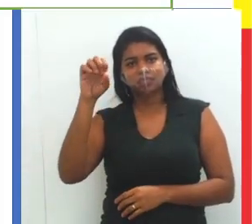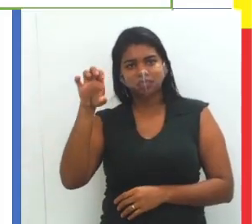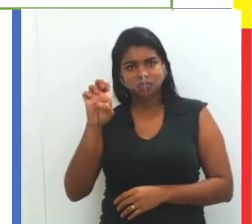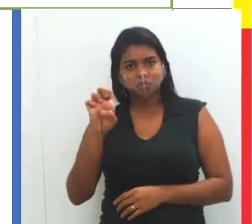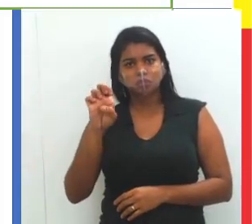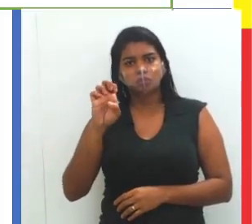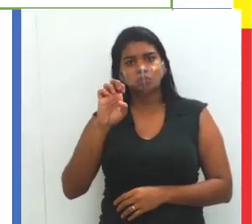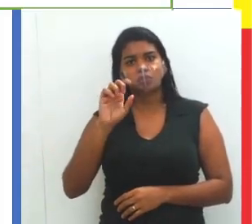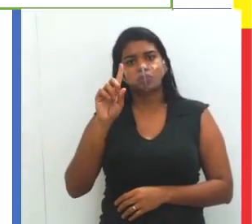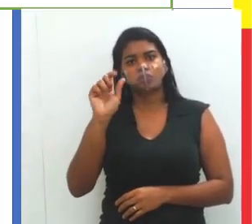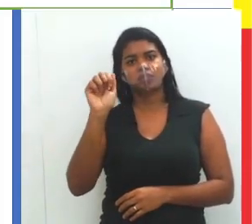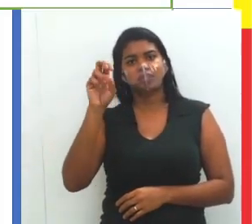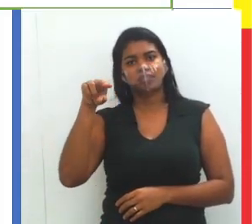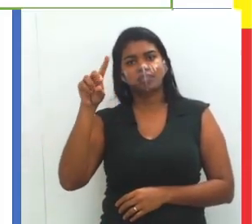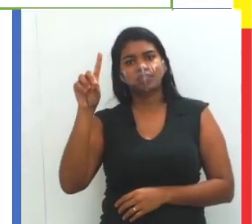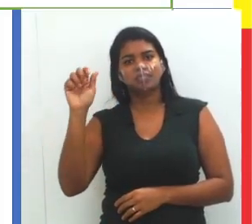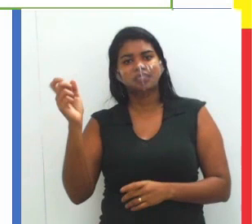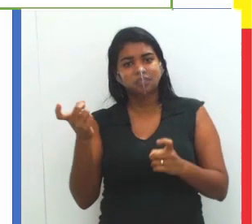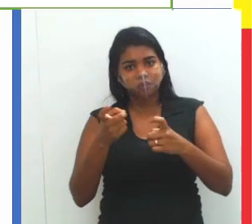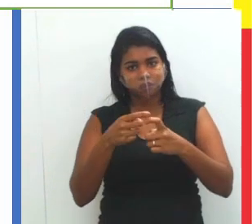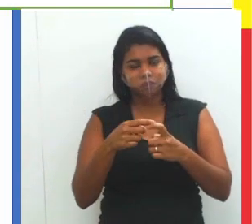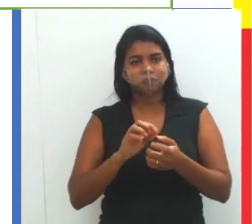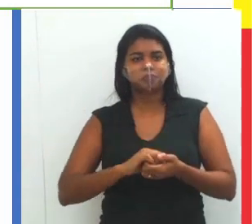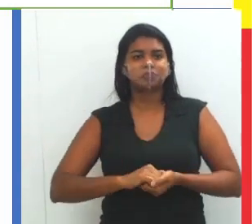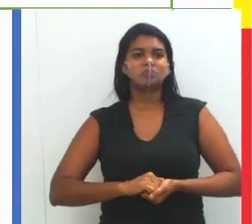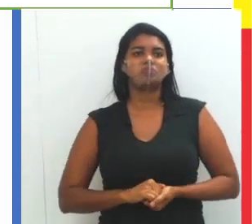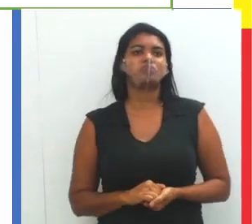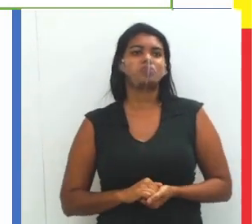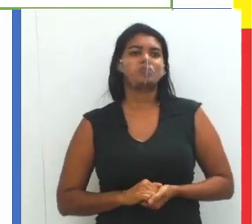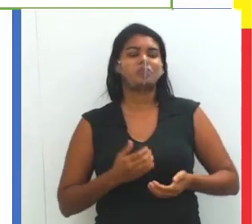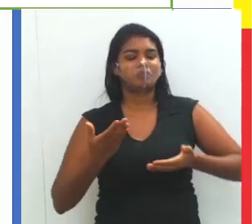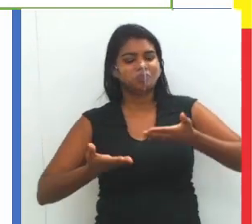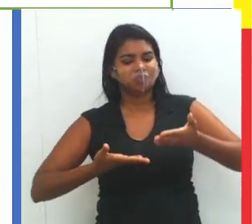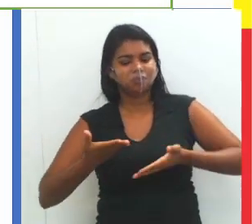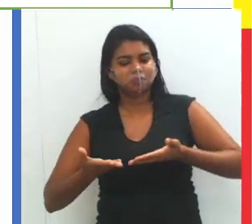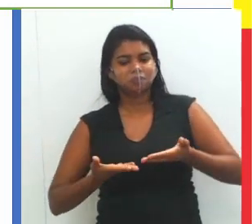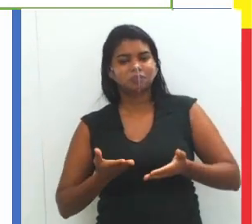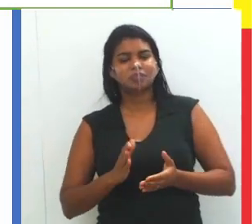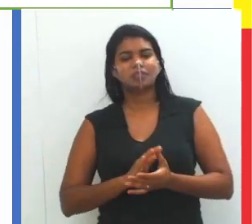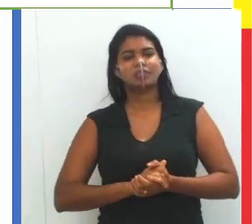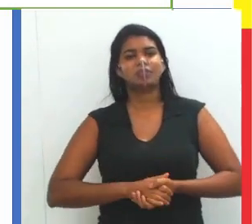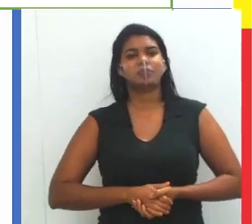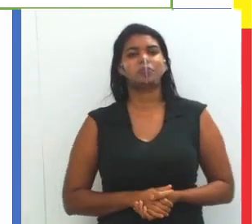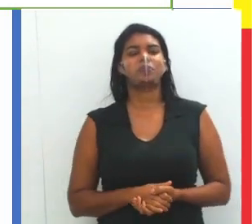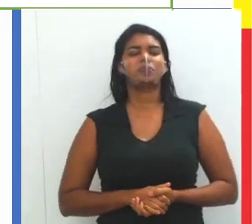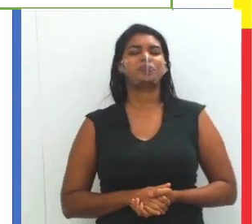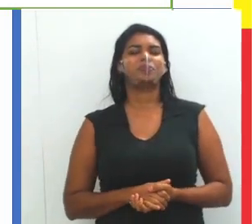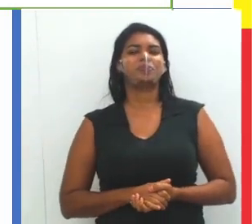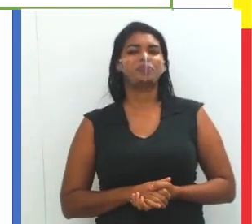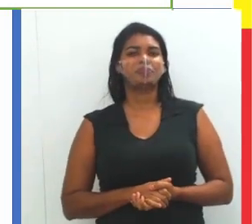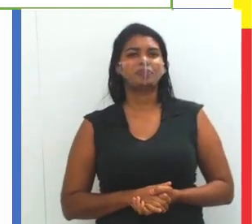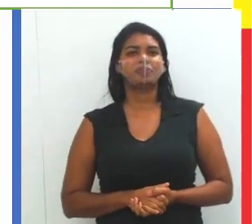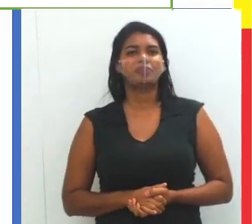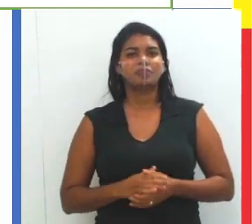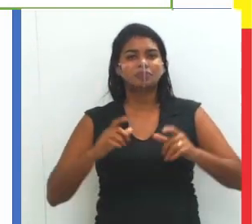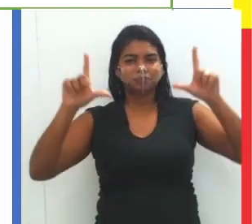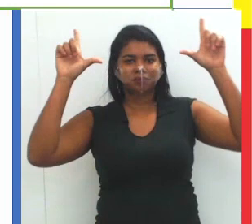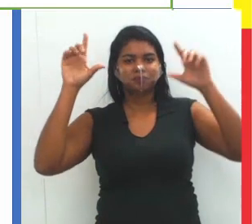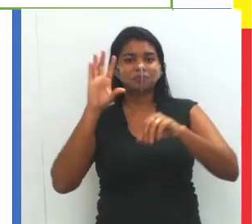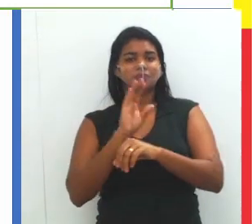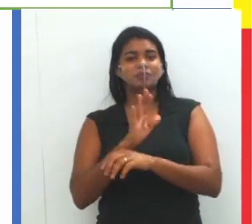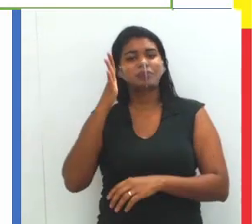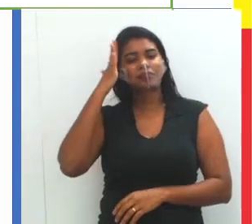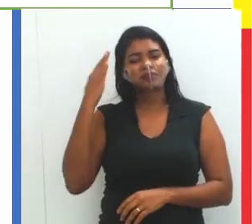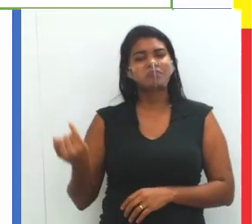Luiz Gonzaga com José Dantas, ou o Zé Dantas, parceiro de Luiz Gonzaga. É verdade, é interessante